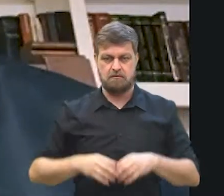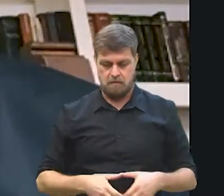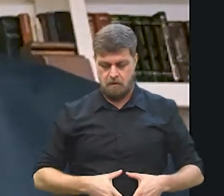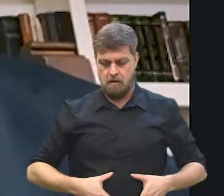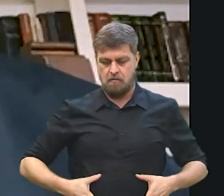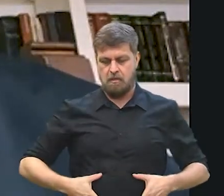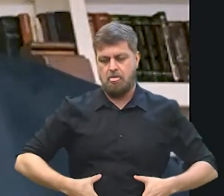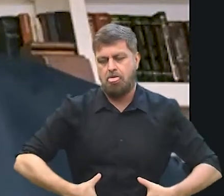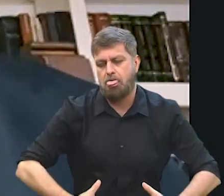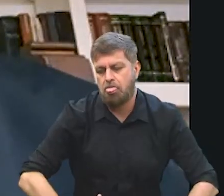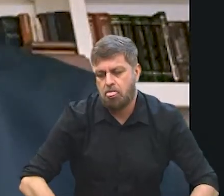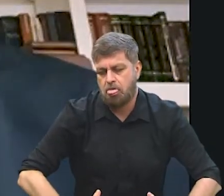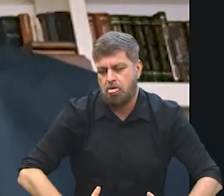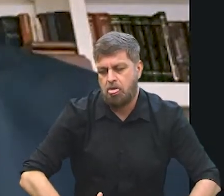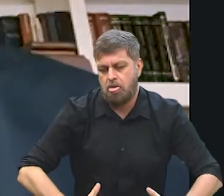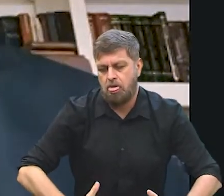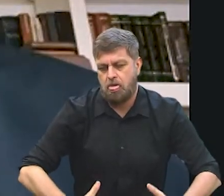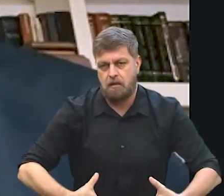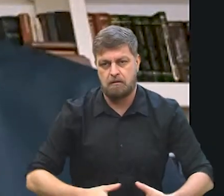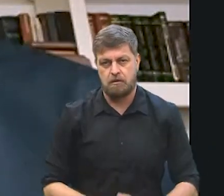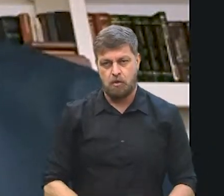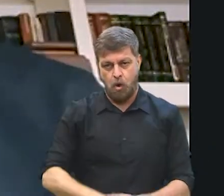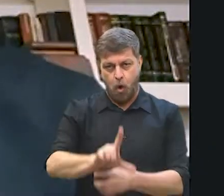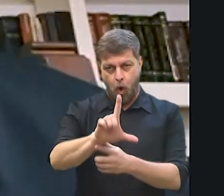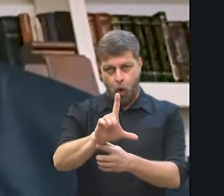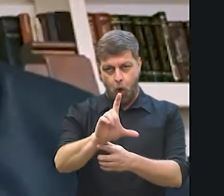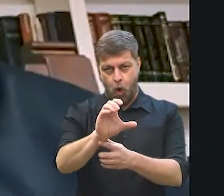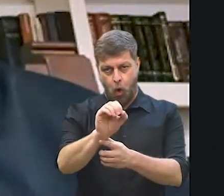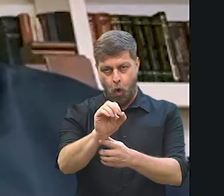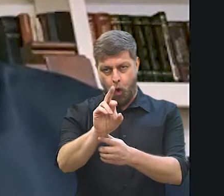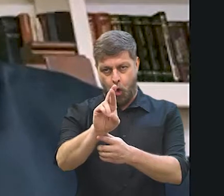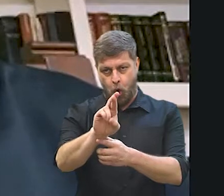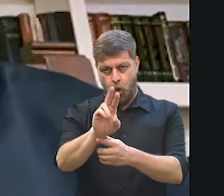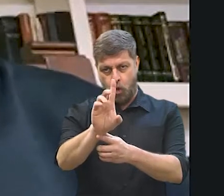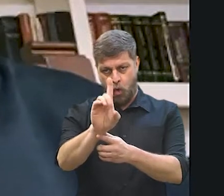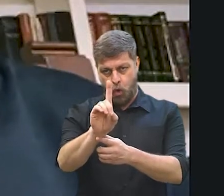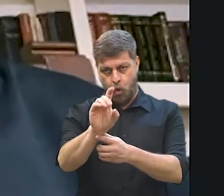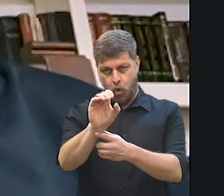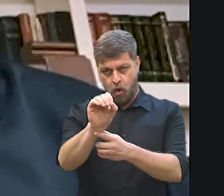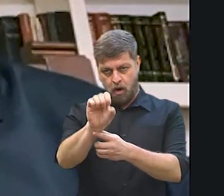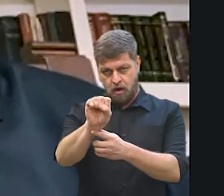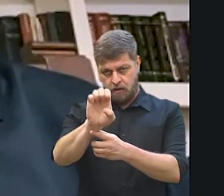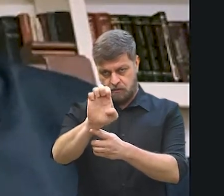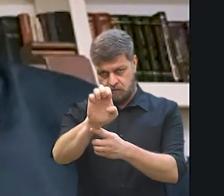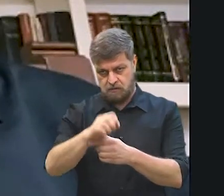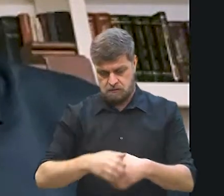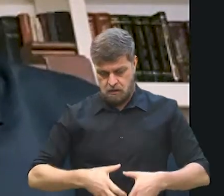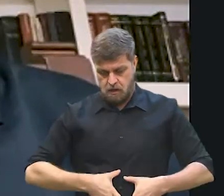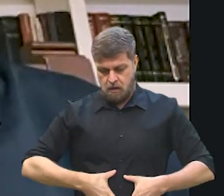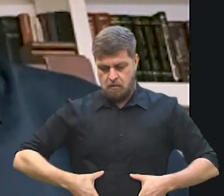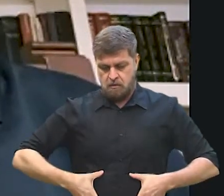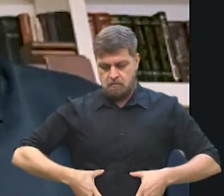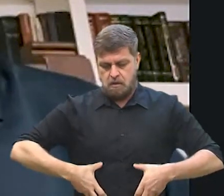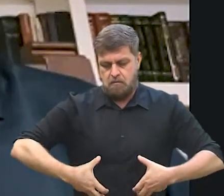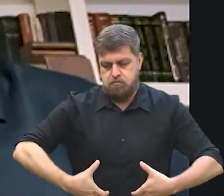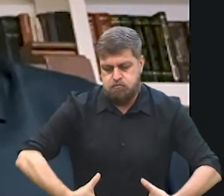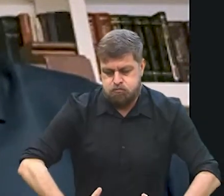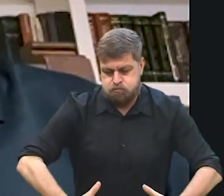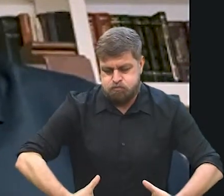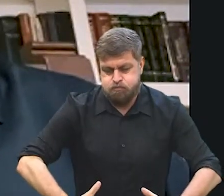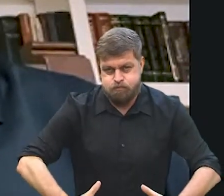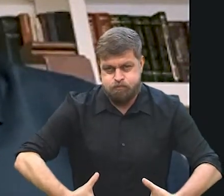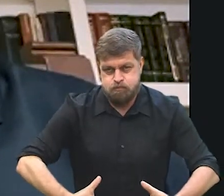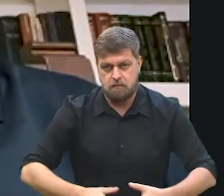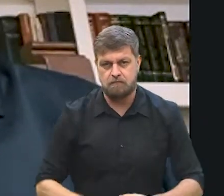com o abdômen muito grande. O abdômen puxa muito o corpo. Uhum. E nisso tem o Então, o tratamento, abdômen muito doutor? grande. O abdômen